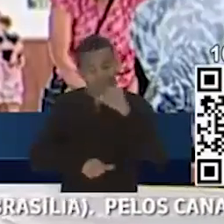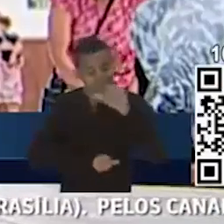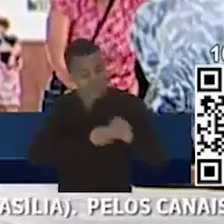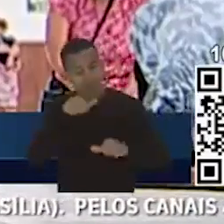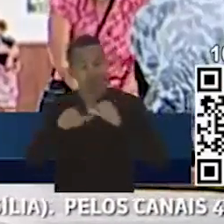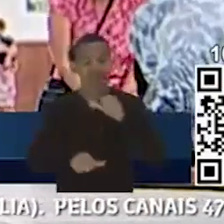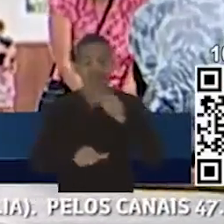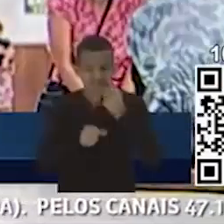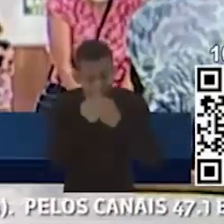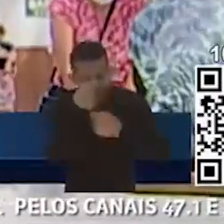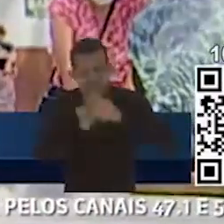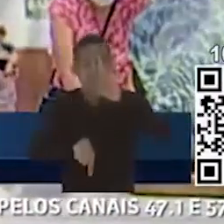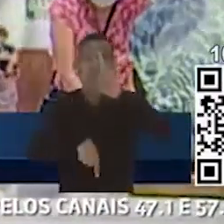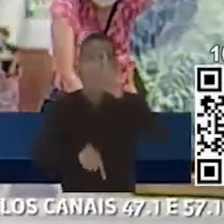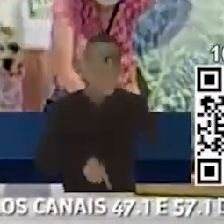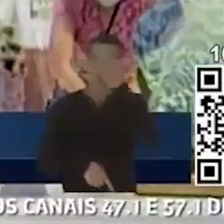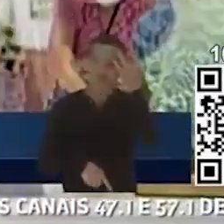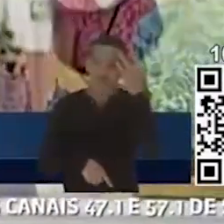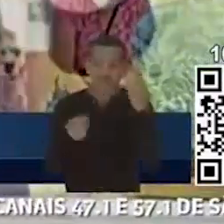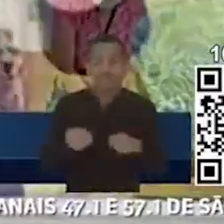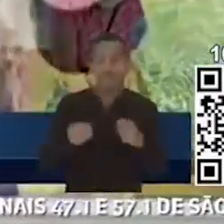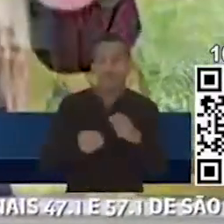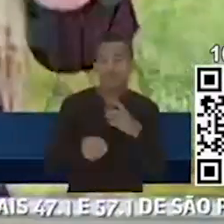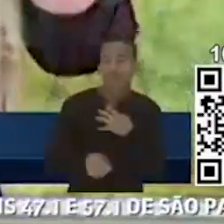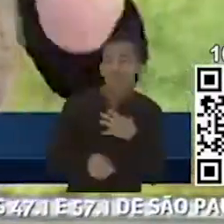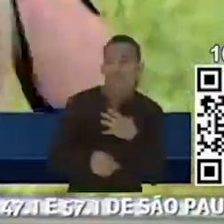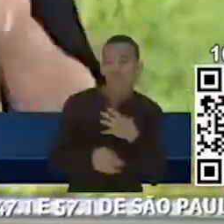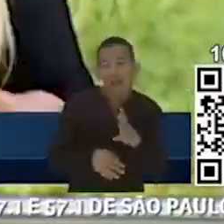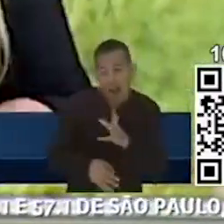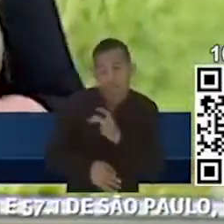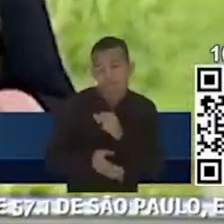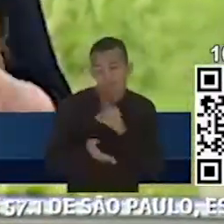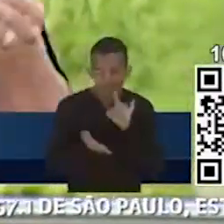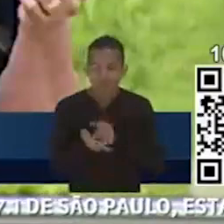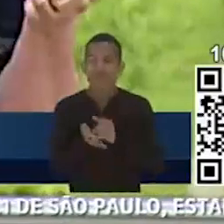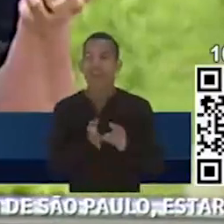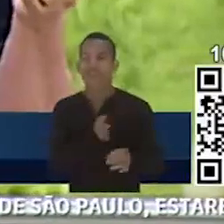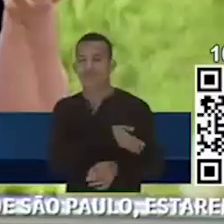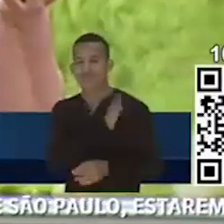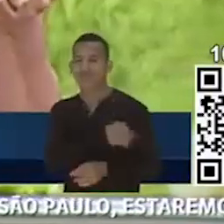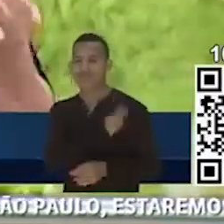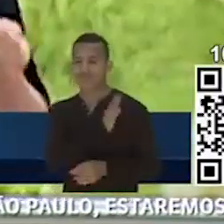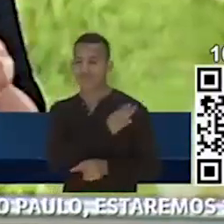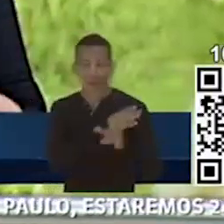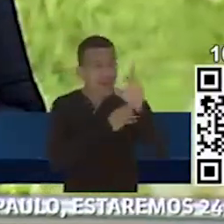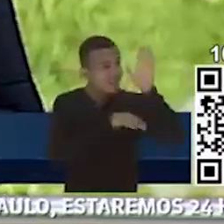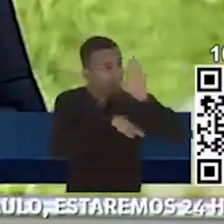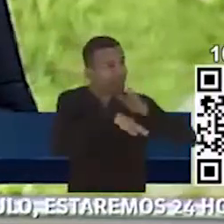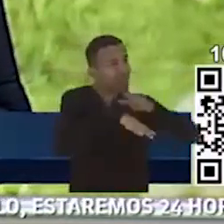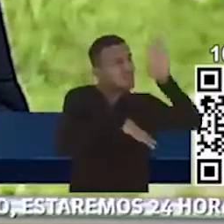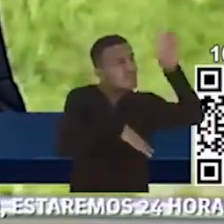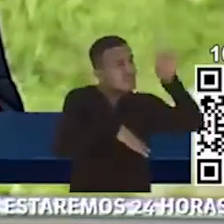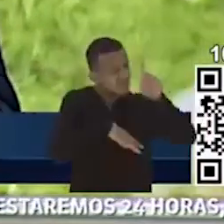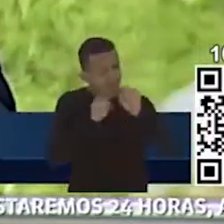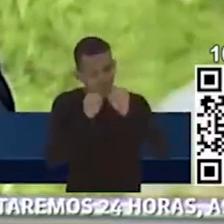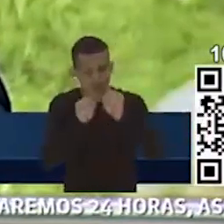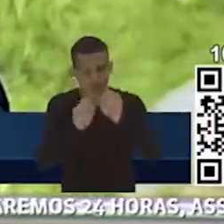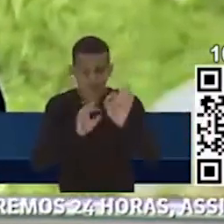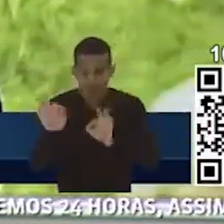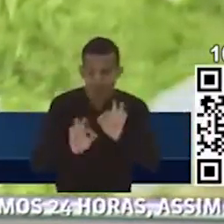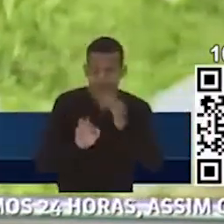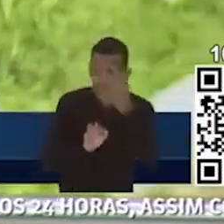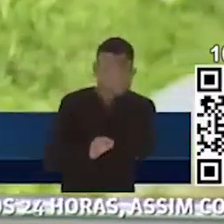restauração, precisa se sentir amada, Pai. Que a Tua mão possa agir e o Teu